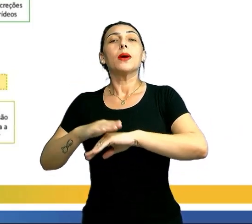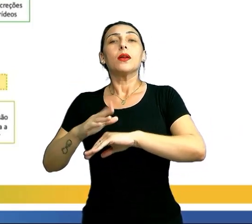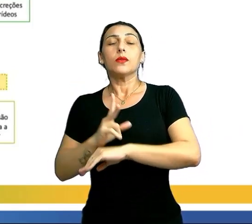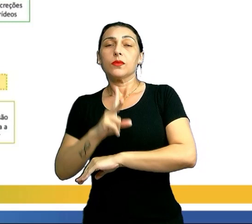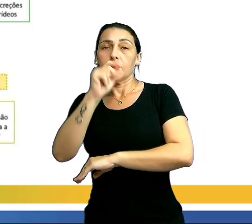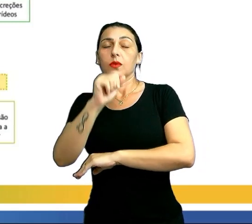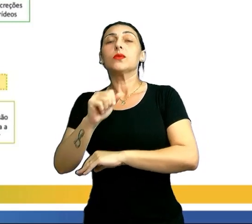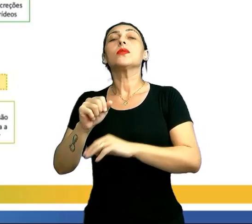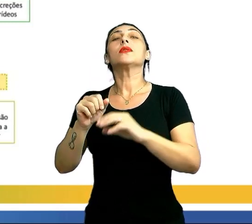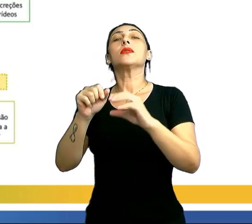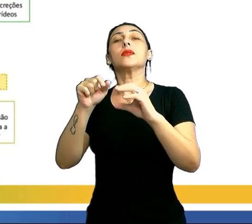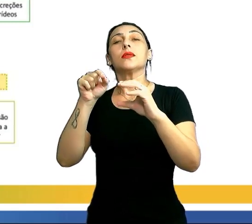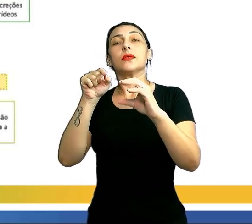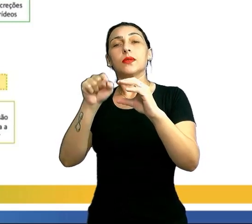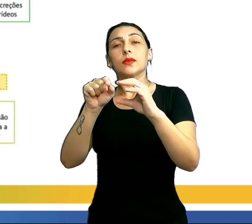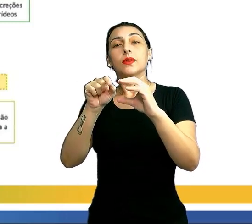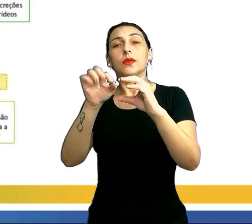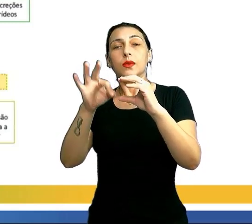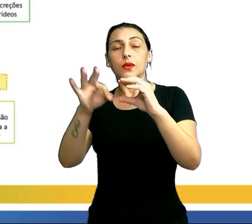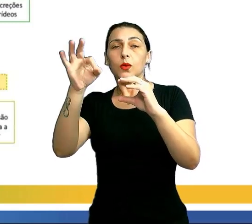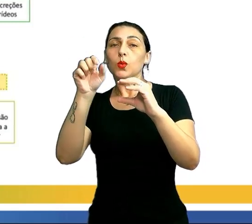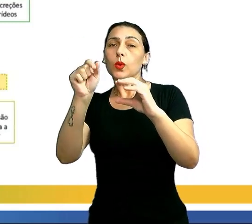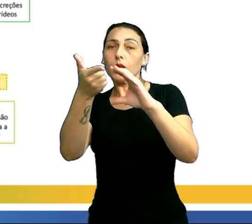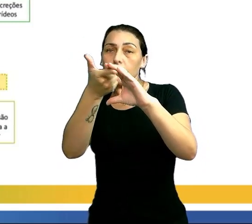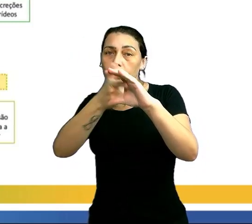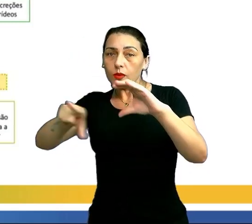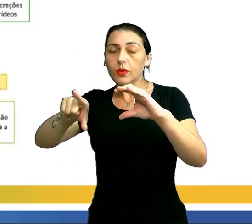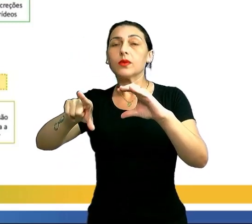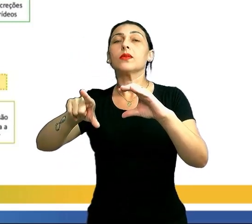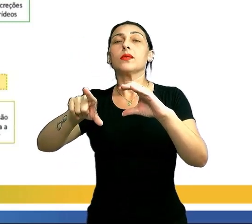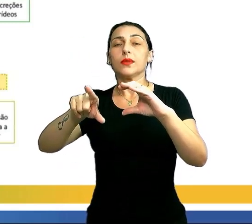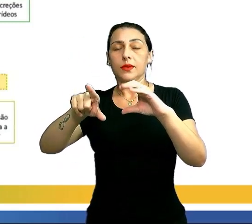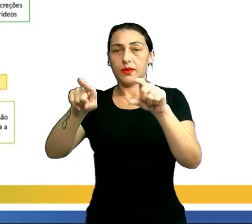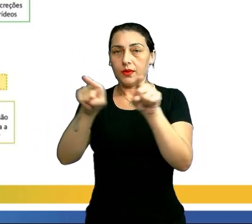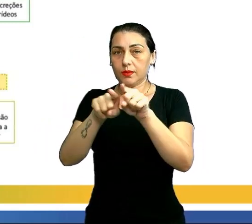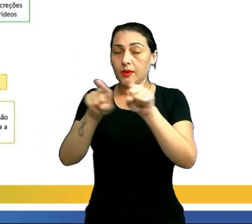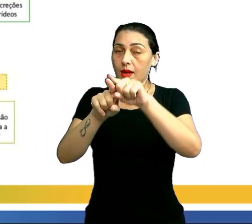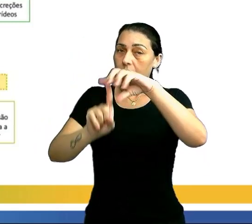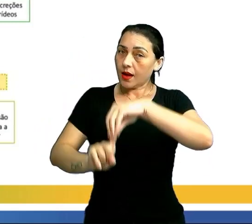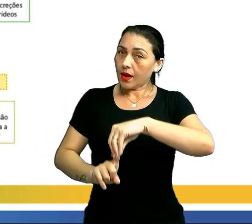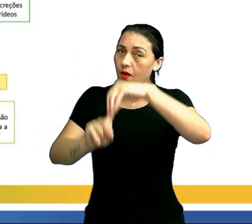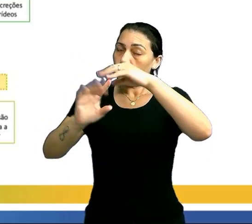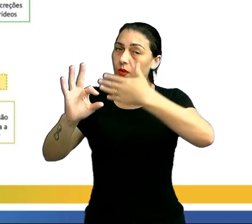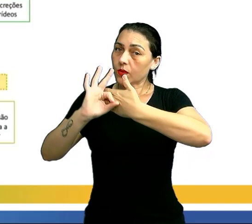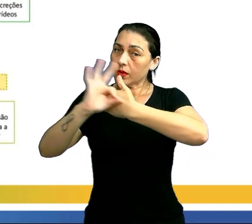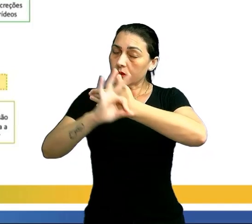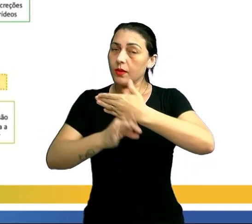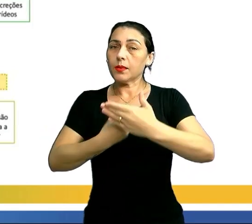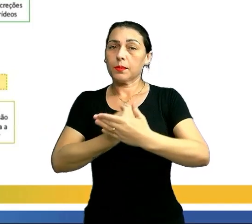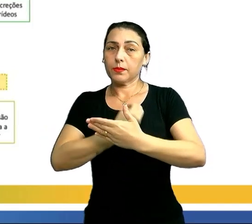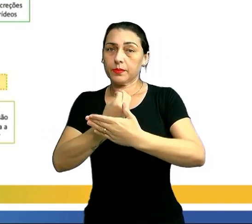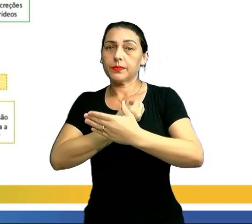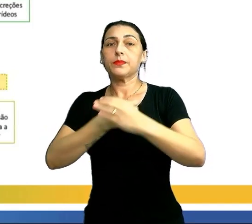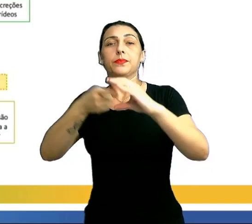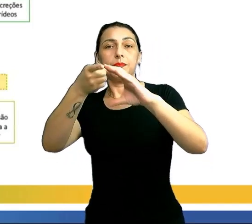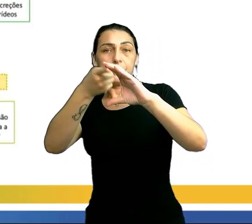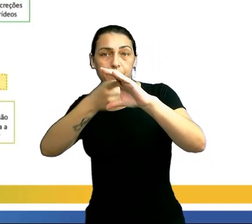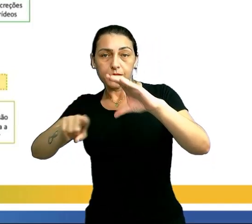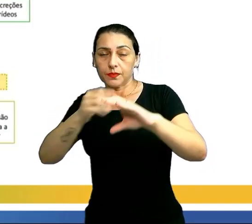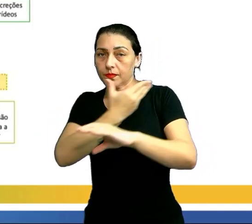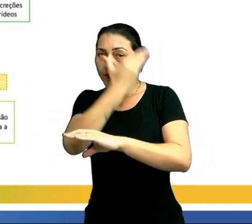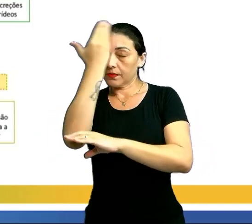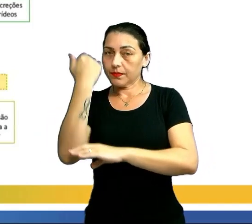complexa, nos eucariontes do que nos procariontes. Essa é a única organela presente nos procariontes,